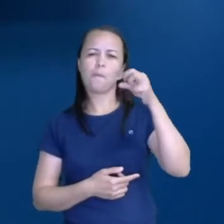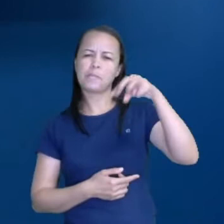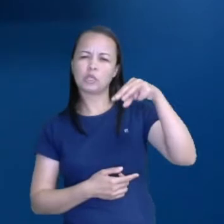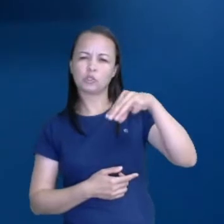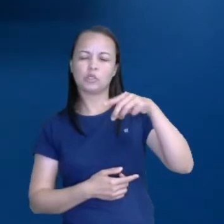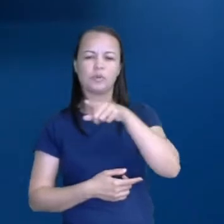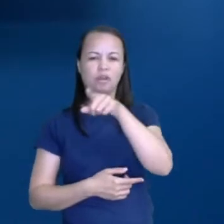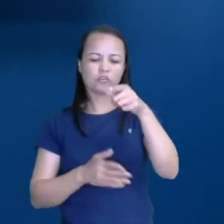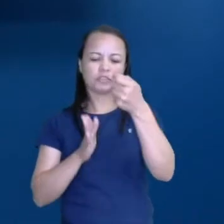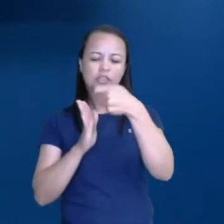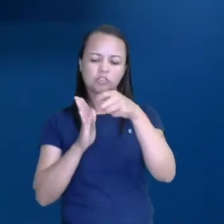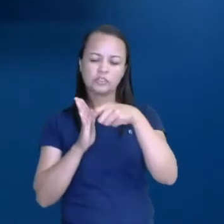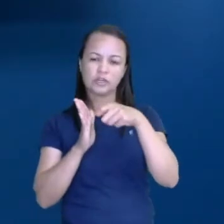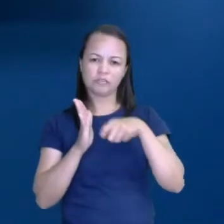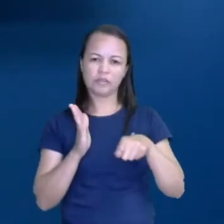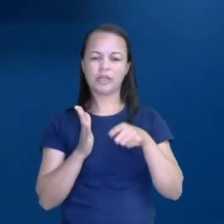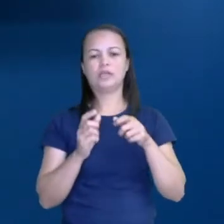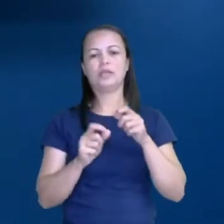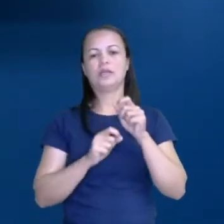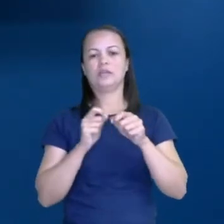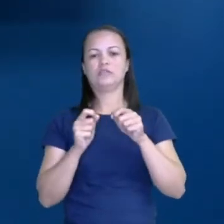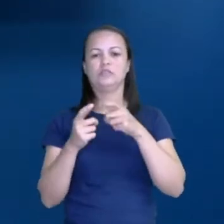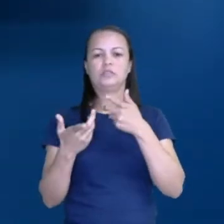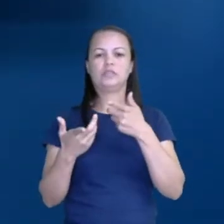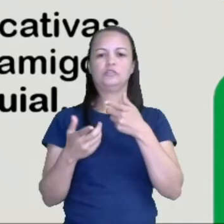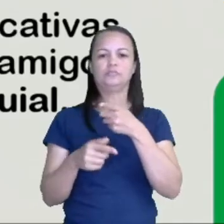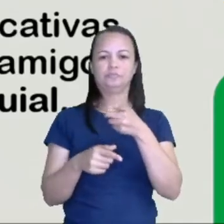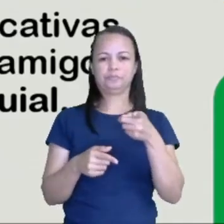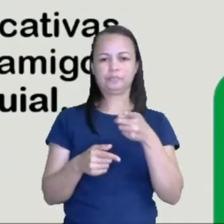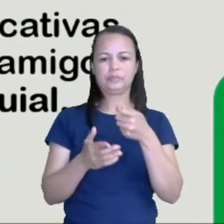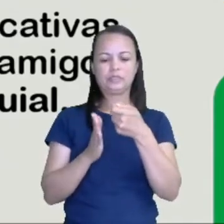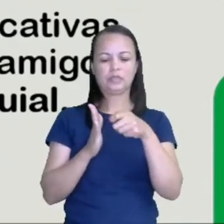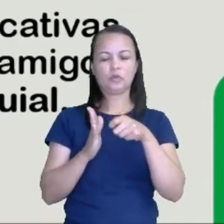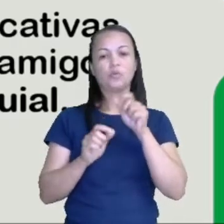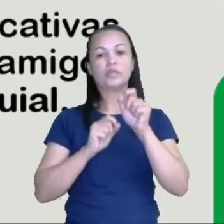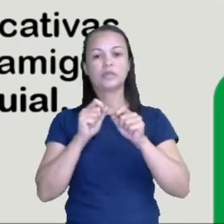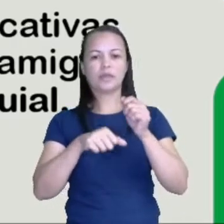escreverem o que é essa linguagem formal e o que é essa linguagem informal.